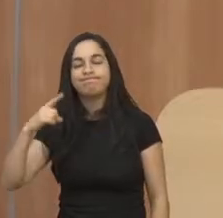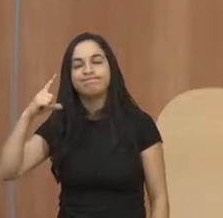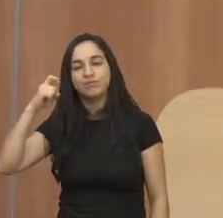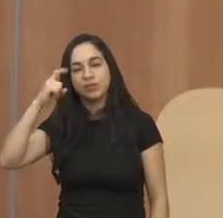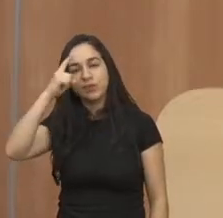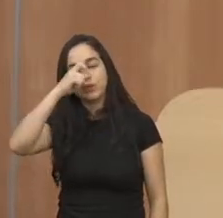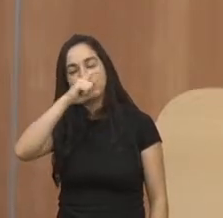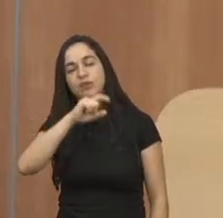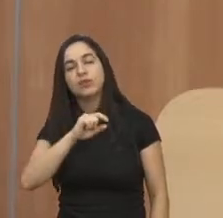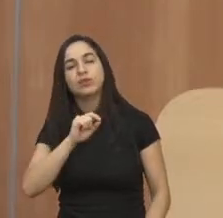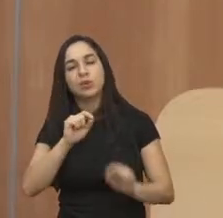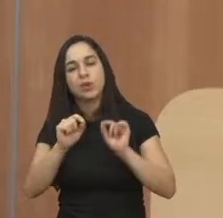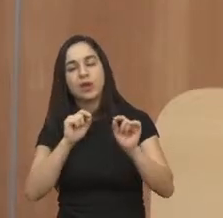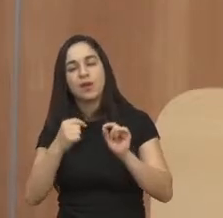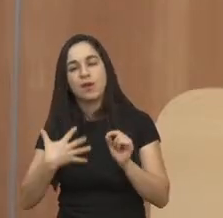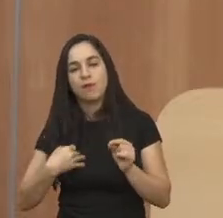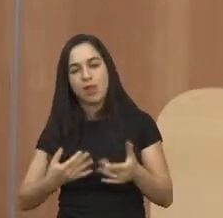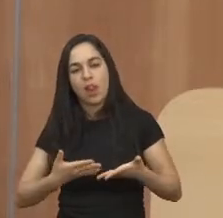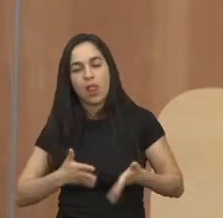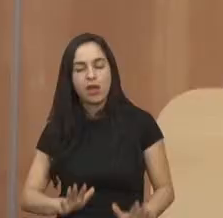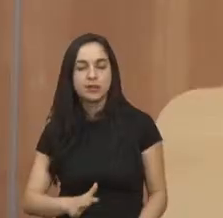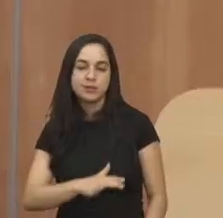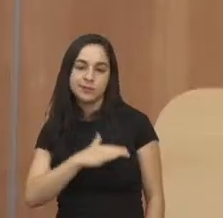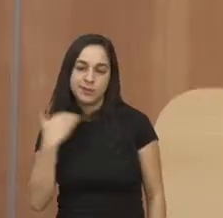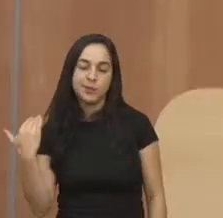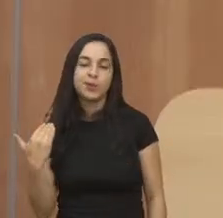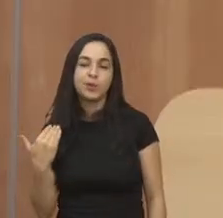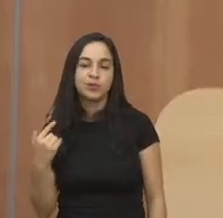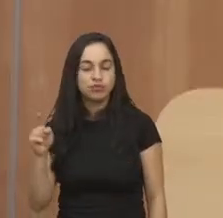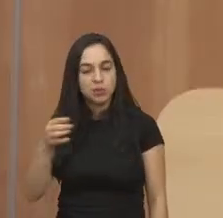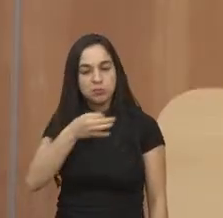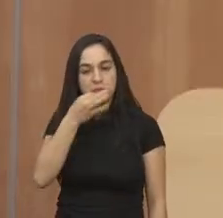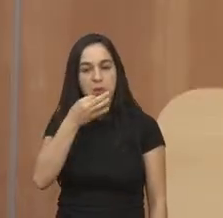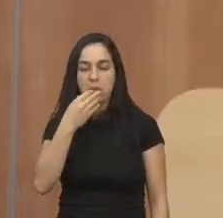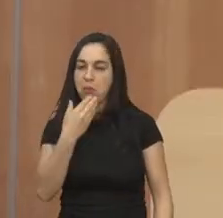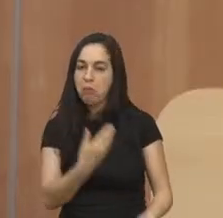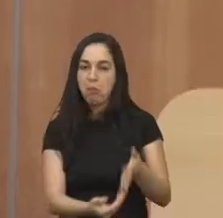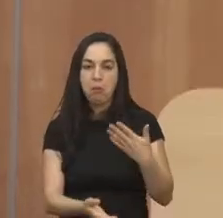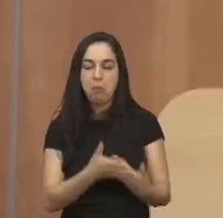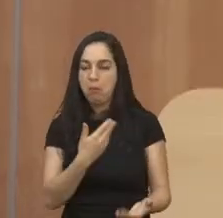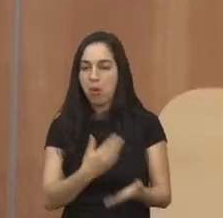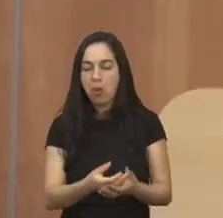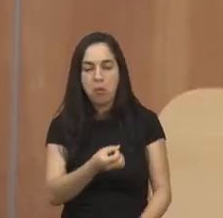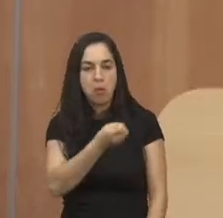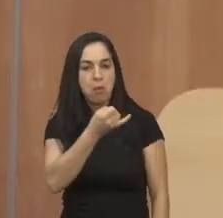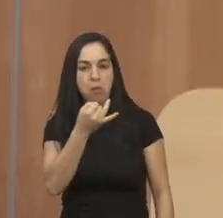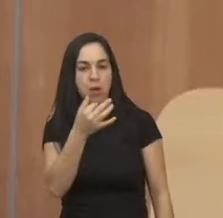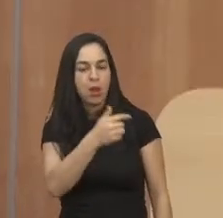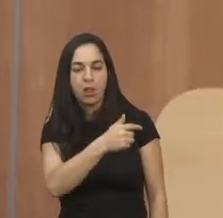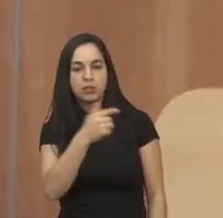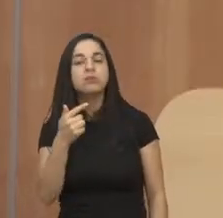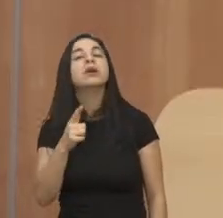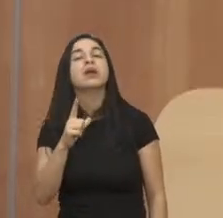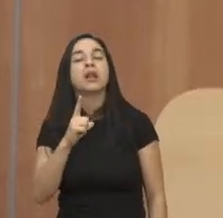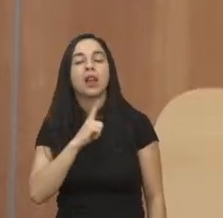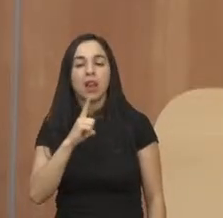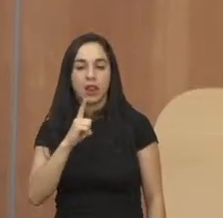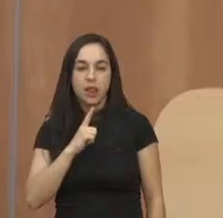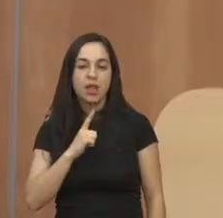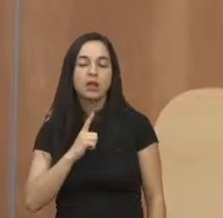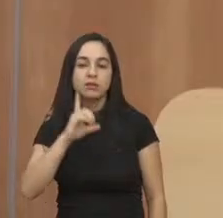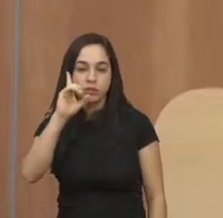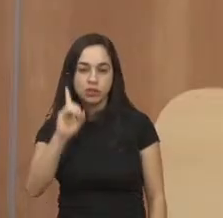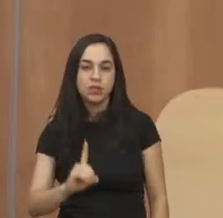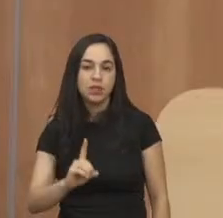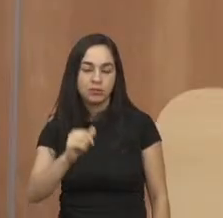de perder ali seu filho, como você colocou muito bem aqui, não interessa se é uma semana, se é 2 semanas, ela tem o direito, ela tem a dor da